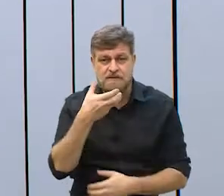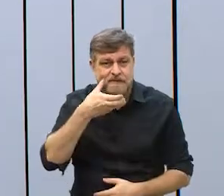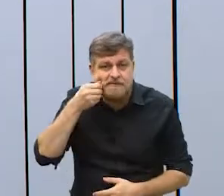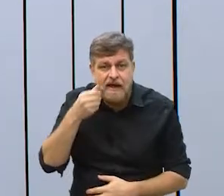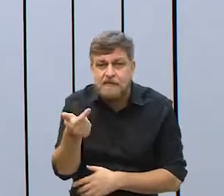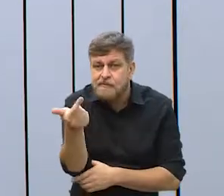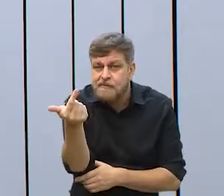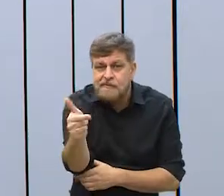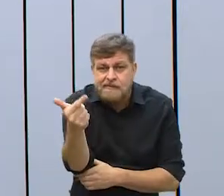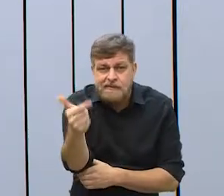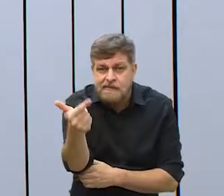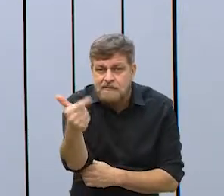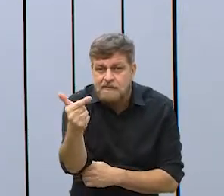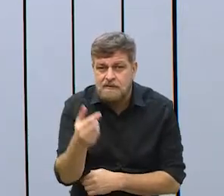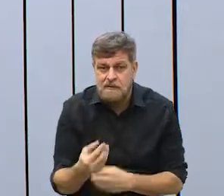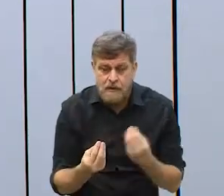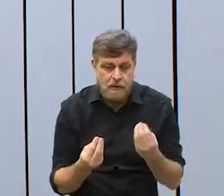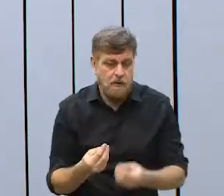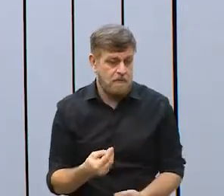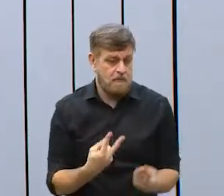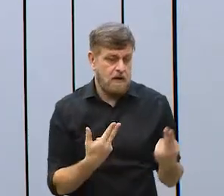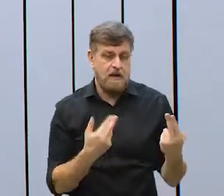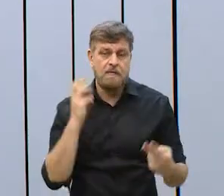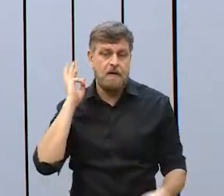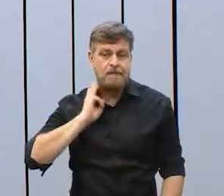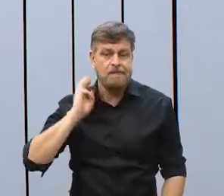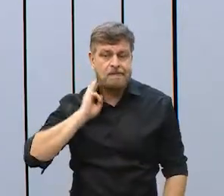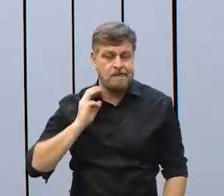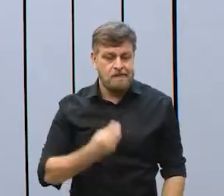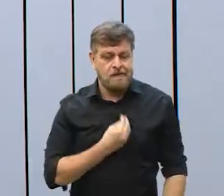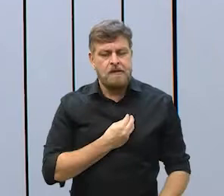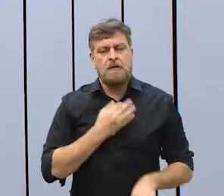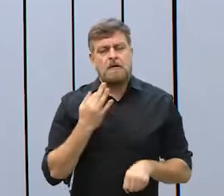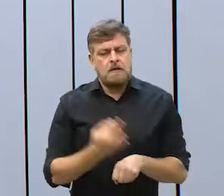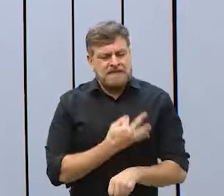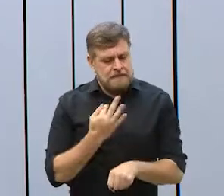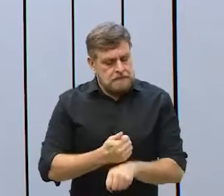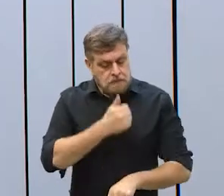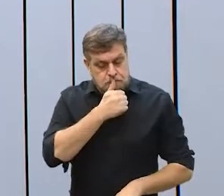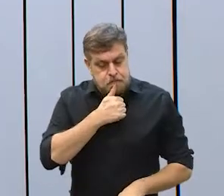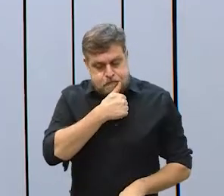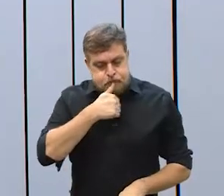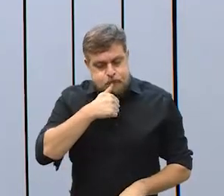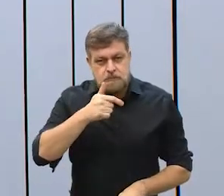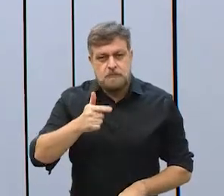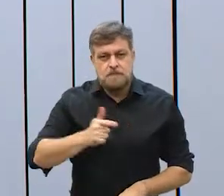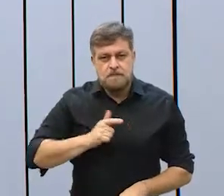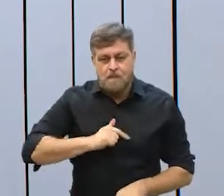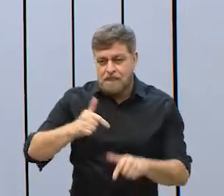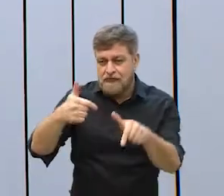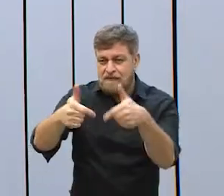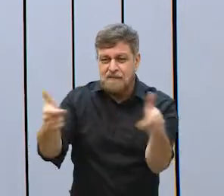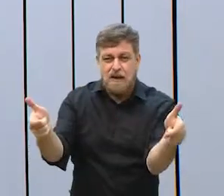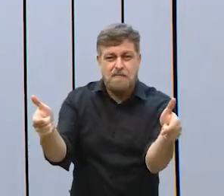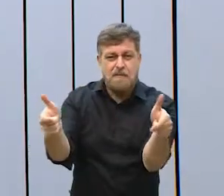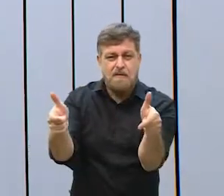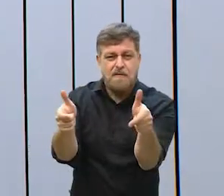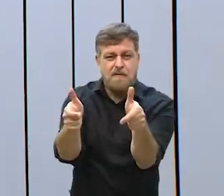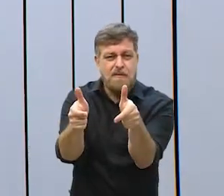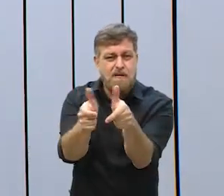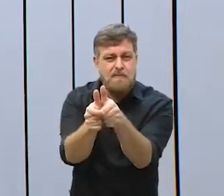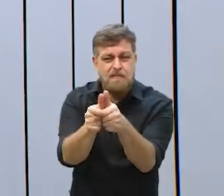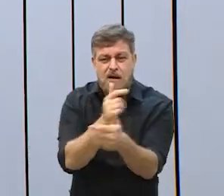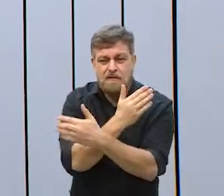eles consomem, vivem, igual o Cecílio falou, é uma sobrevivência. Sim. Tá? Então, diminuiu a oferta de emprego, a oferta de